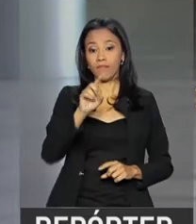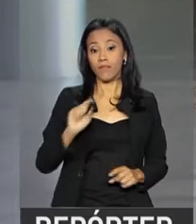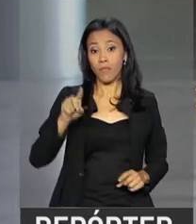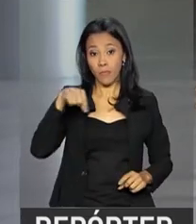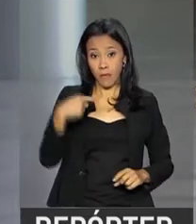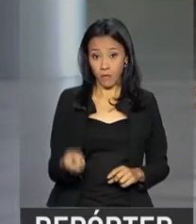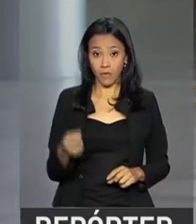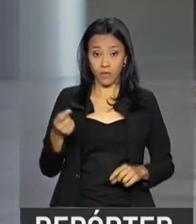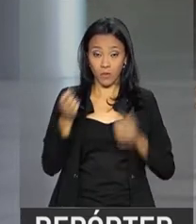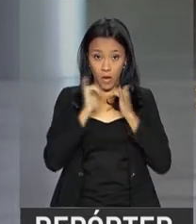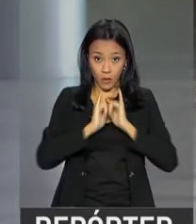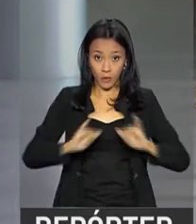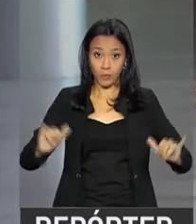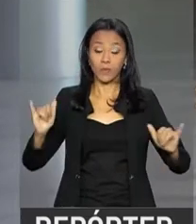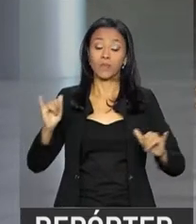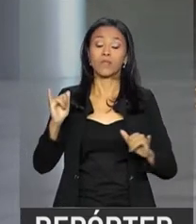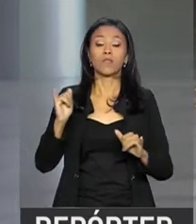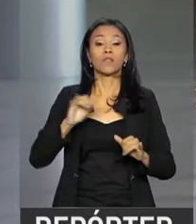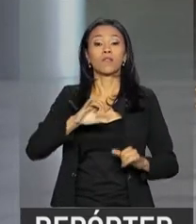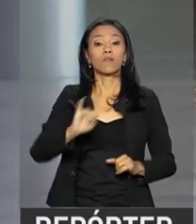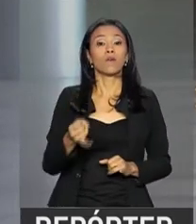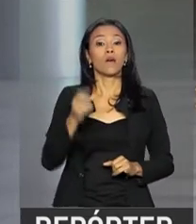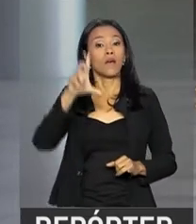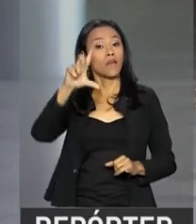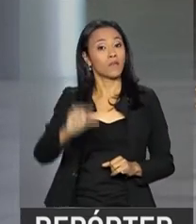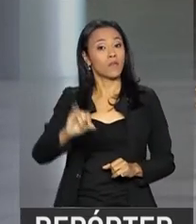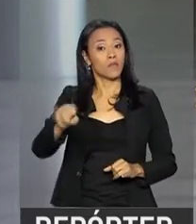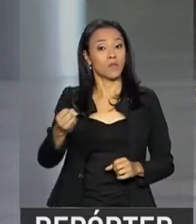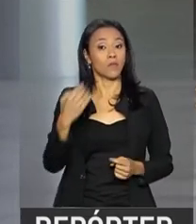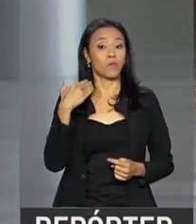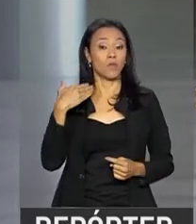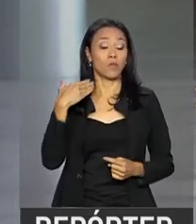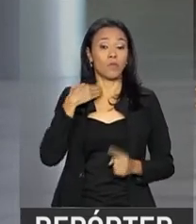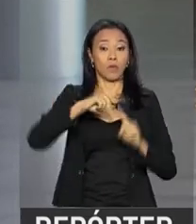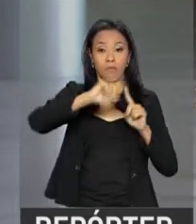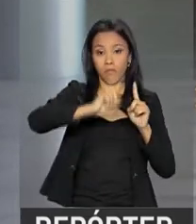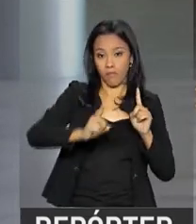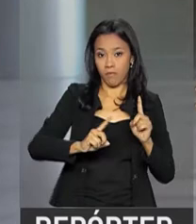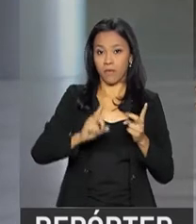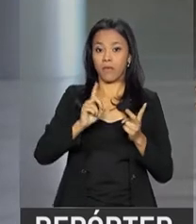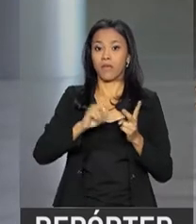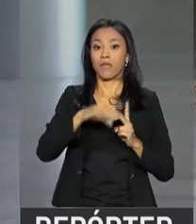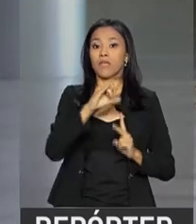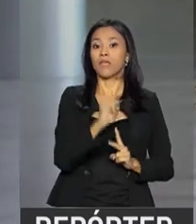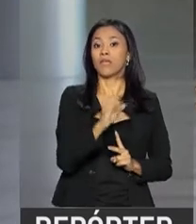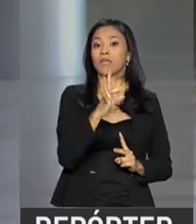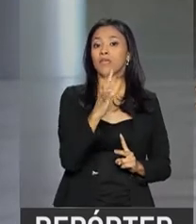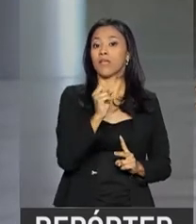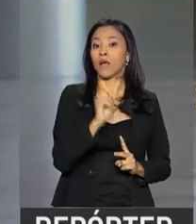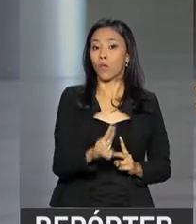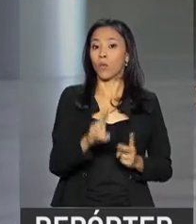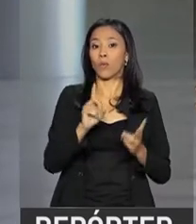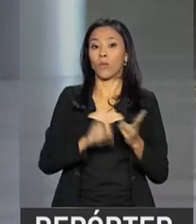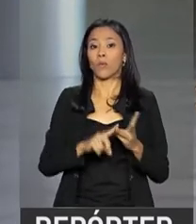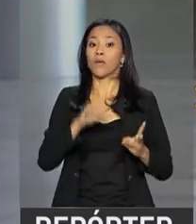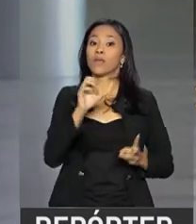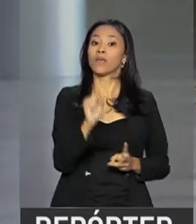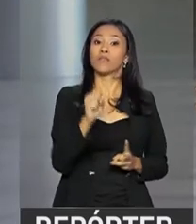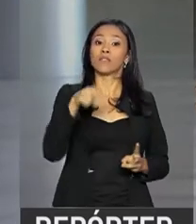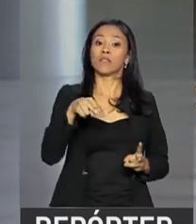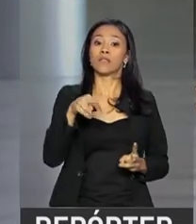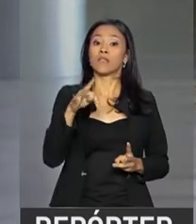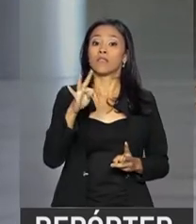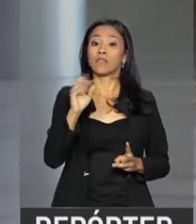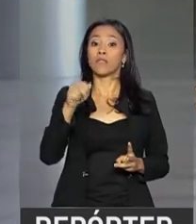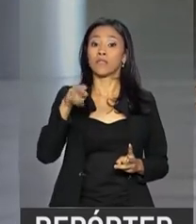da redução da taxa básica de juros os bancos bradesco itaú banco do brasil e santander também anunciaram uma